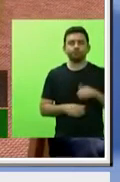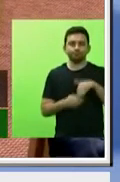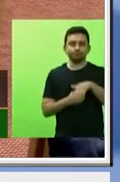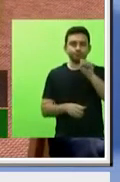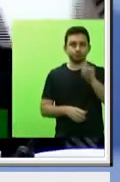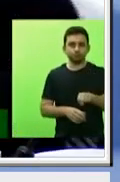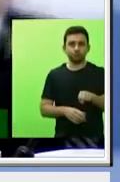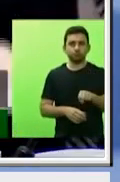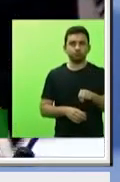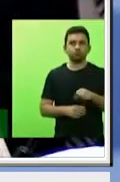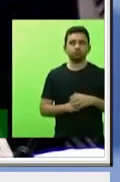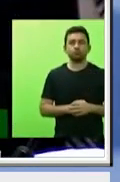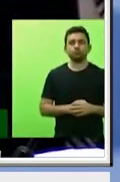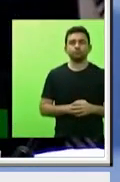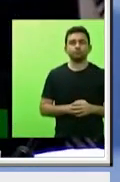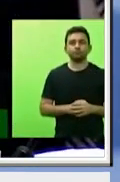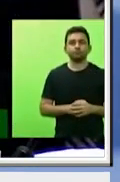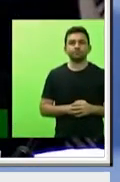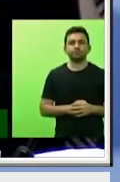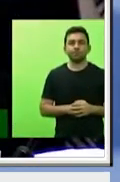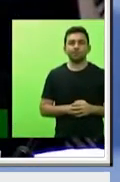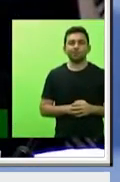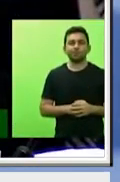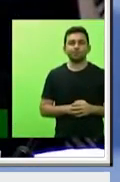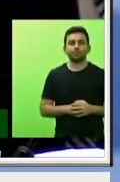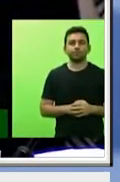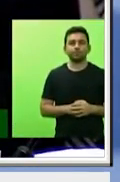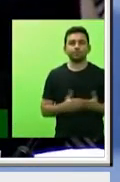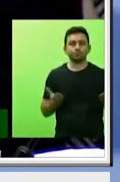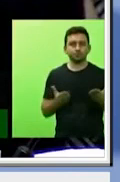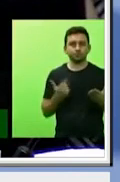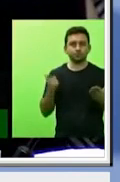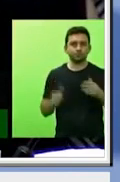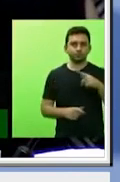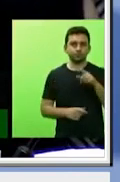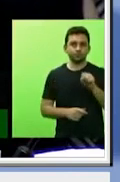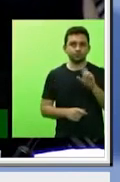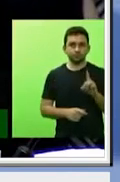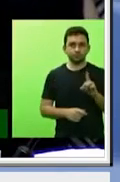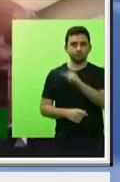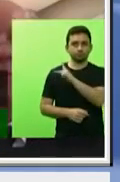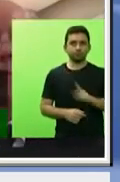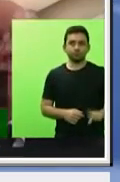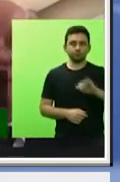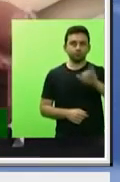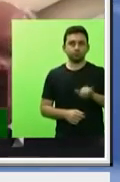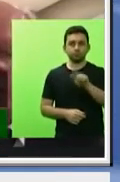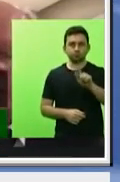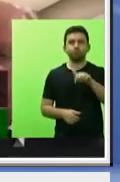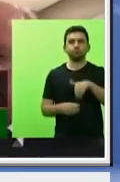estabelece que a partir de agora será formada uma comissão entre cinco deputados e também cinco desembargadores